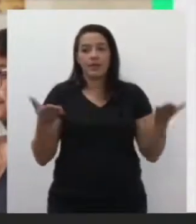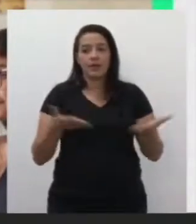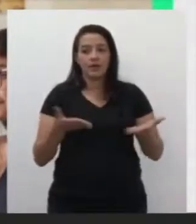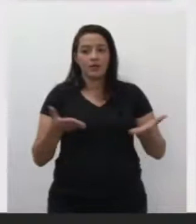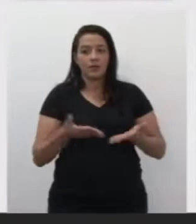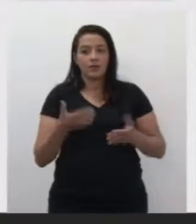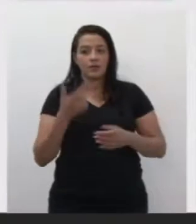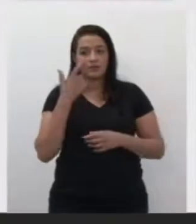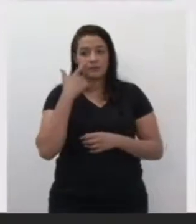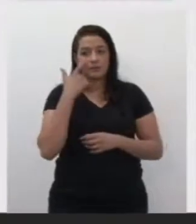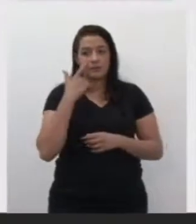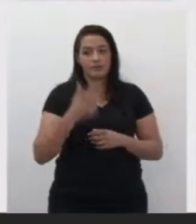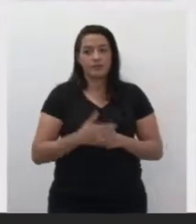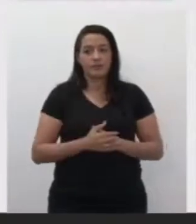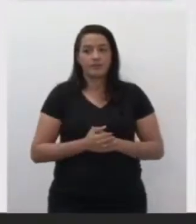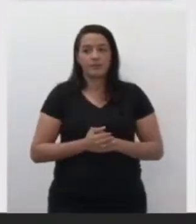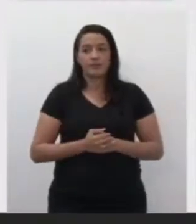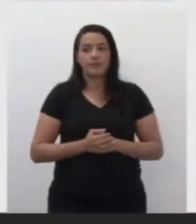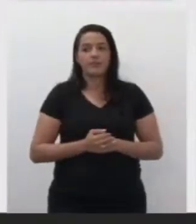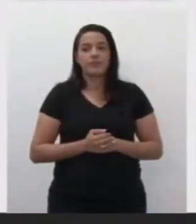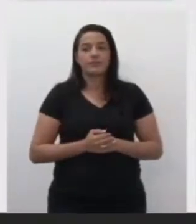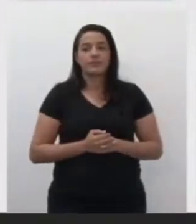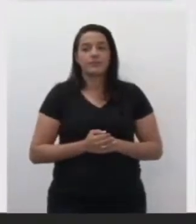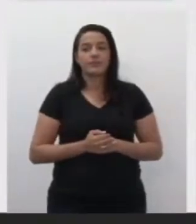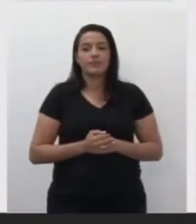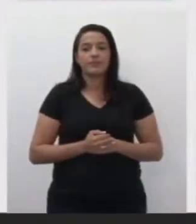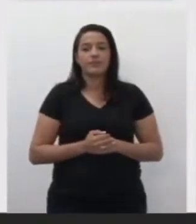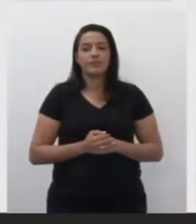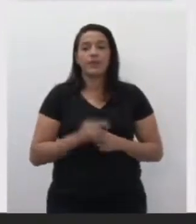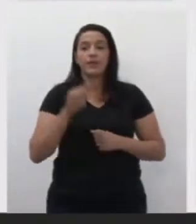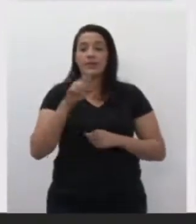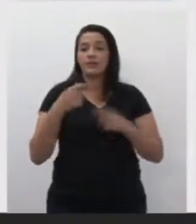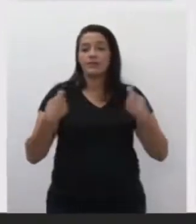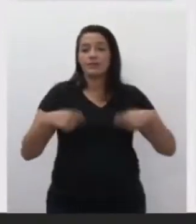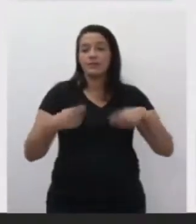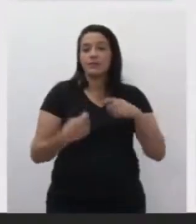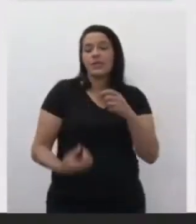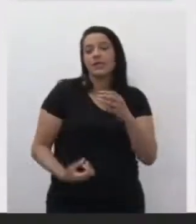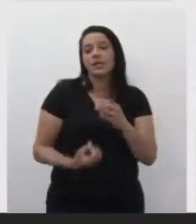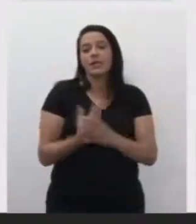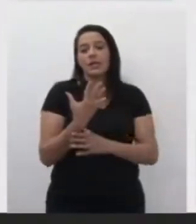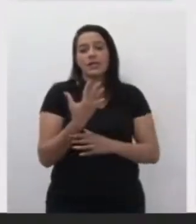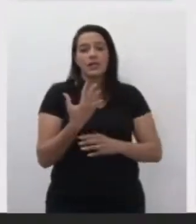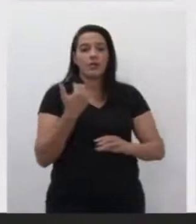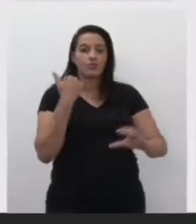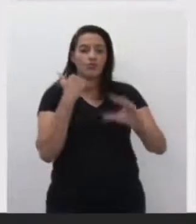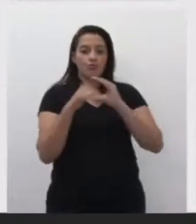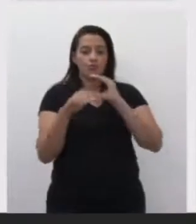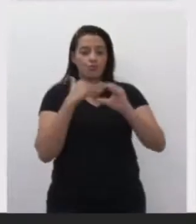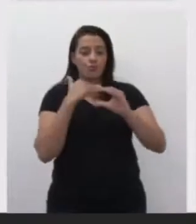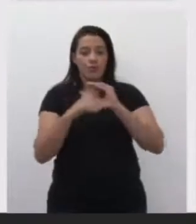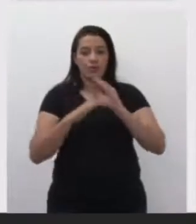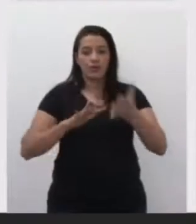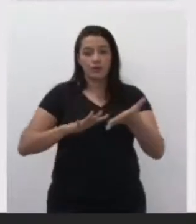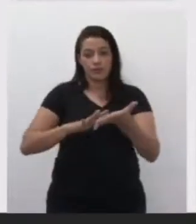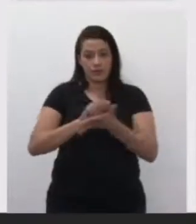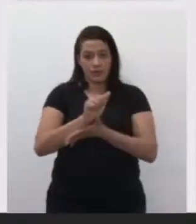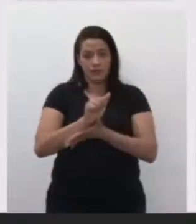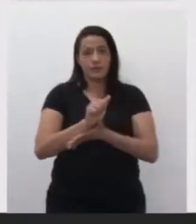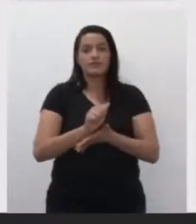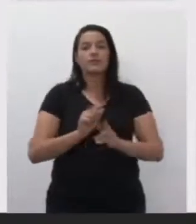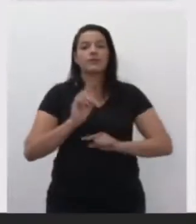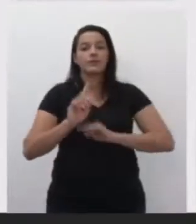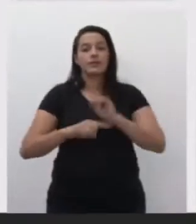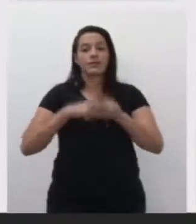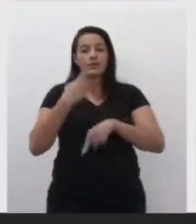tá? Acessar agora, você precisa criar um e-mail, né? Um cadastro, e depois você